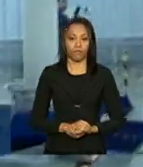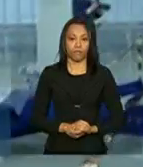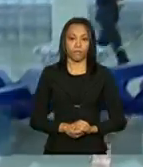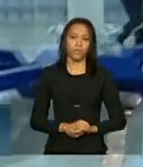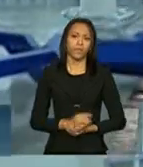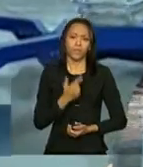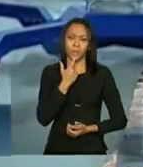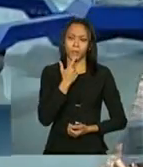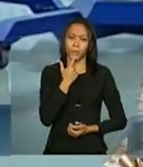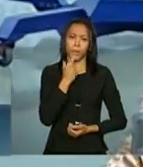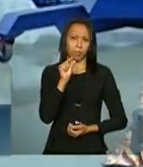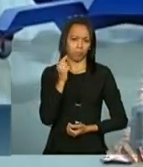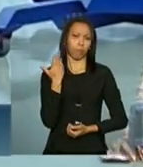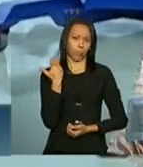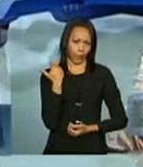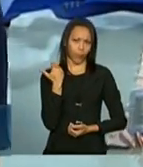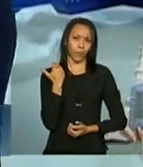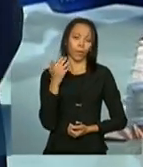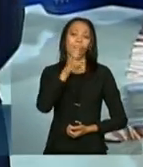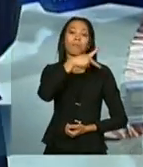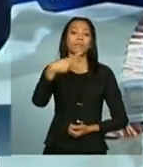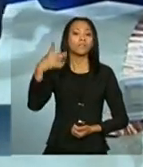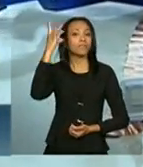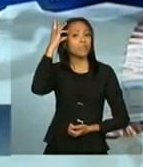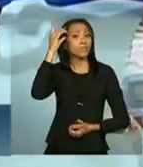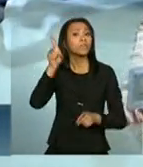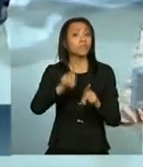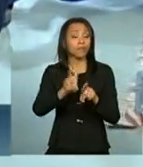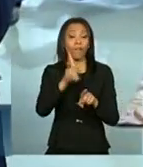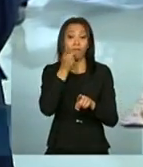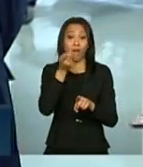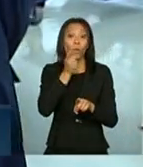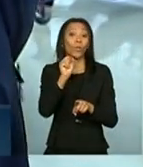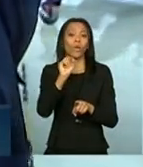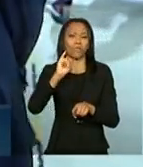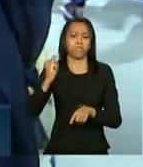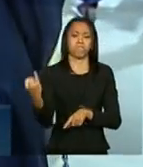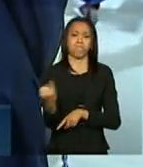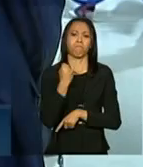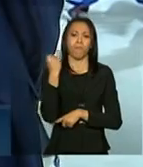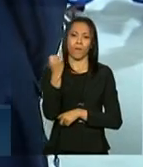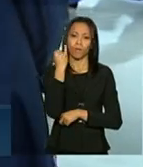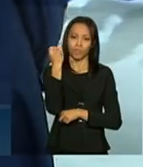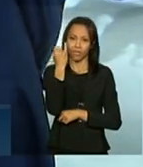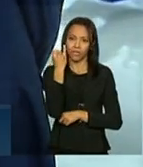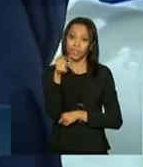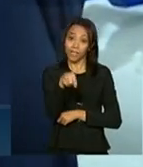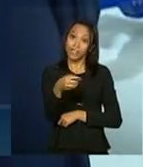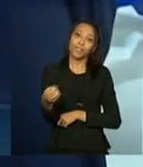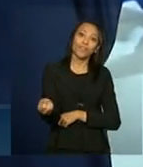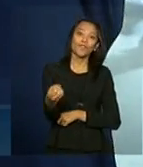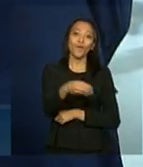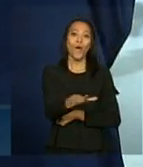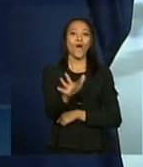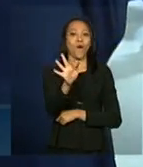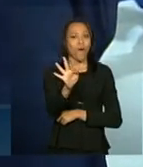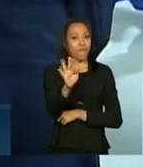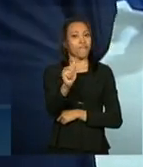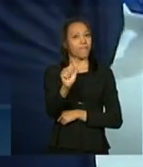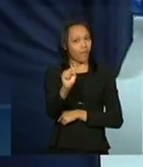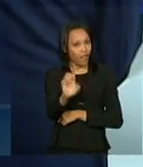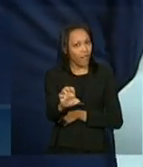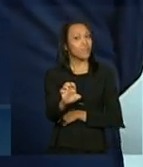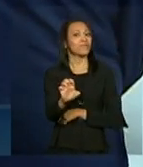E há pouco, na solenidade, a presidenta Dilma Rousseff destacou, então, a importância dessa nova fase. Ela considera que é uma